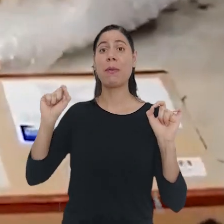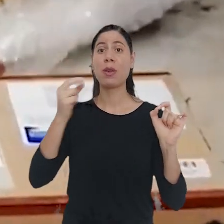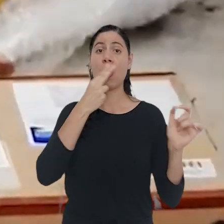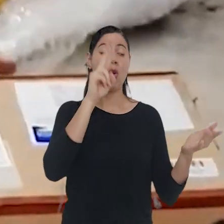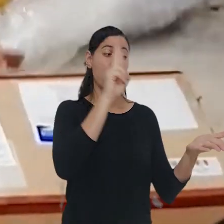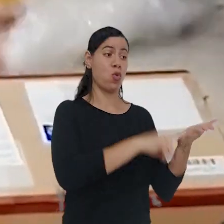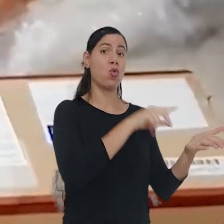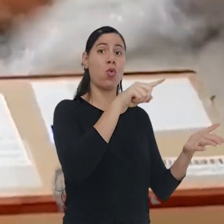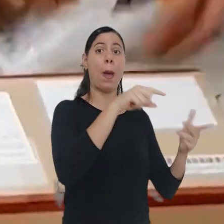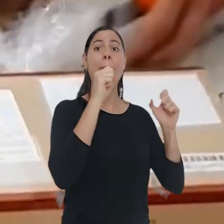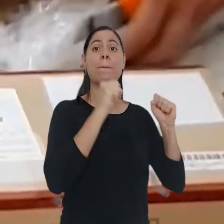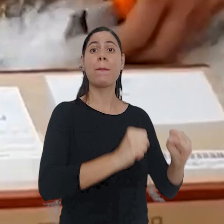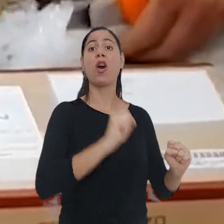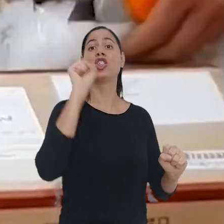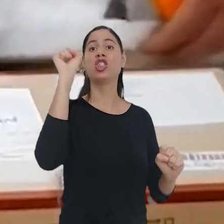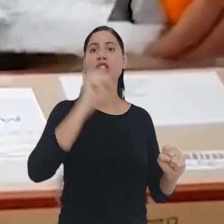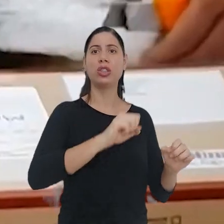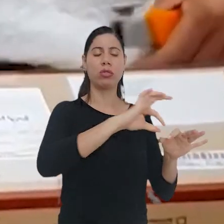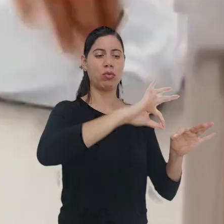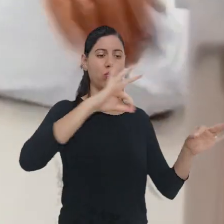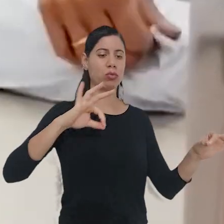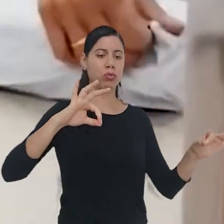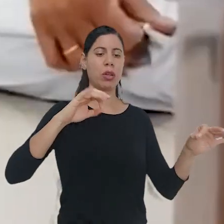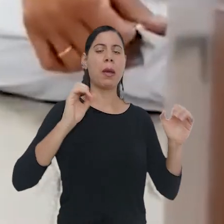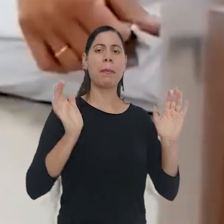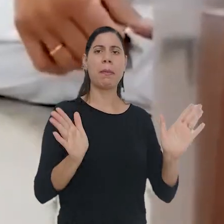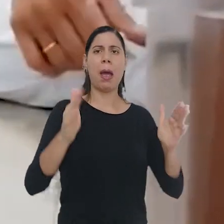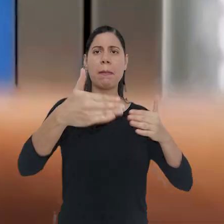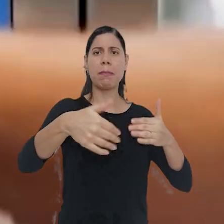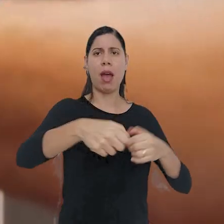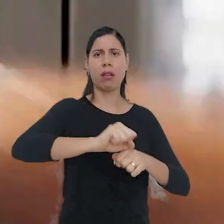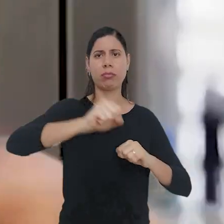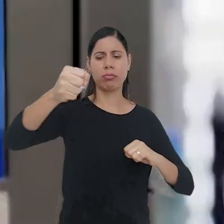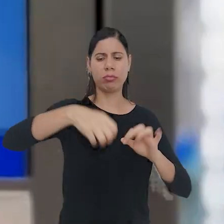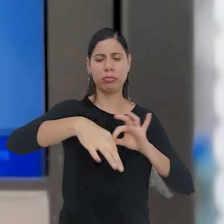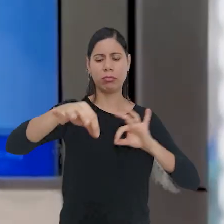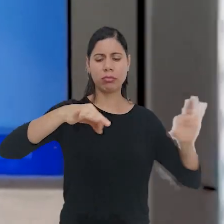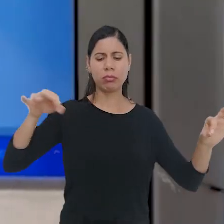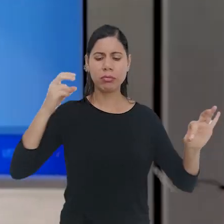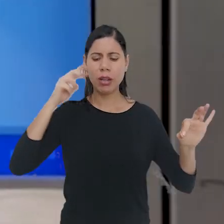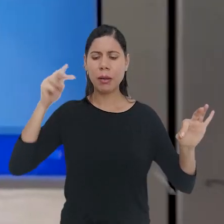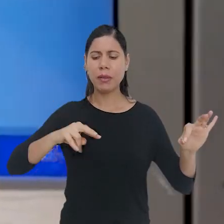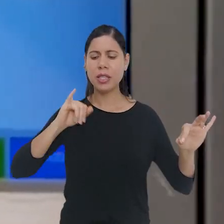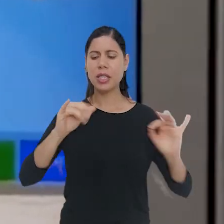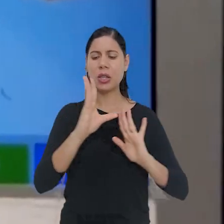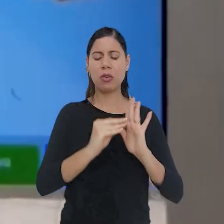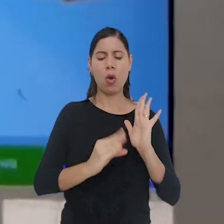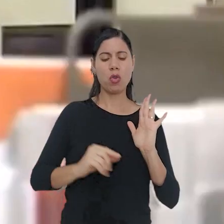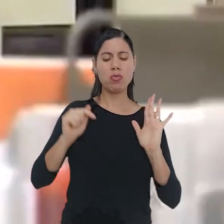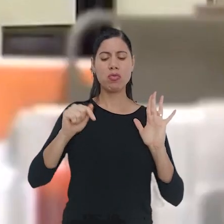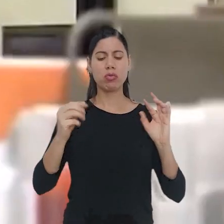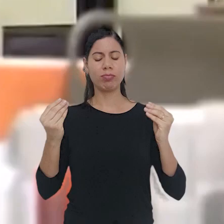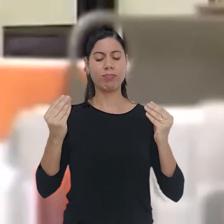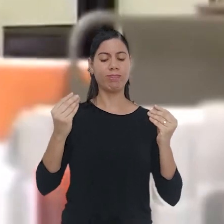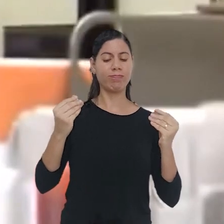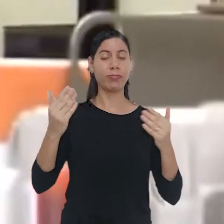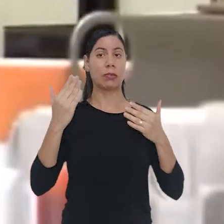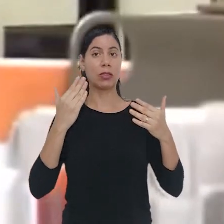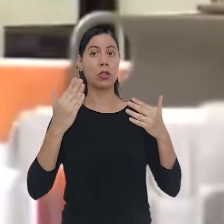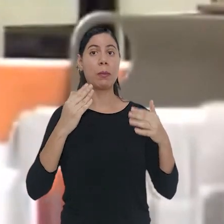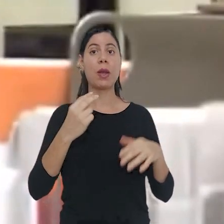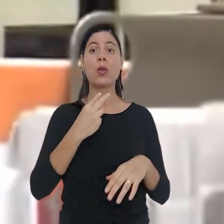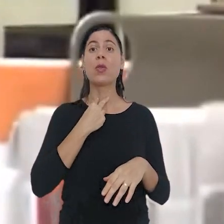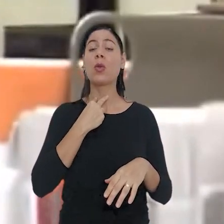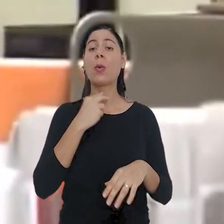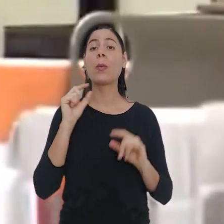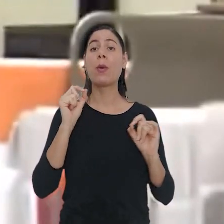Correios podem sim abrir as encomendas, pacotes com conteúdos considerados suspeitos. O que não pode ser